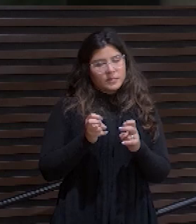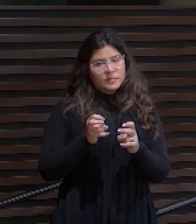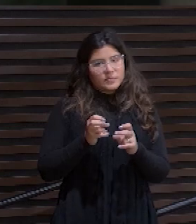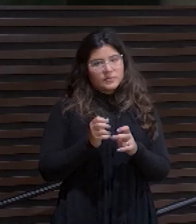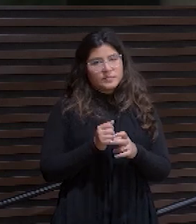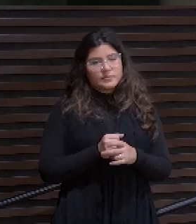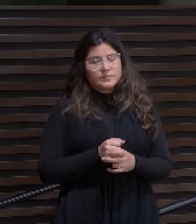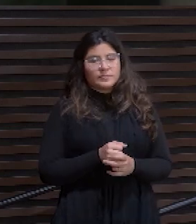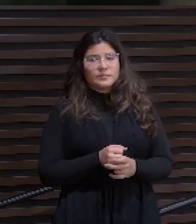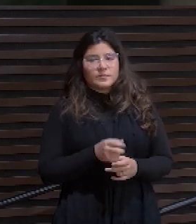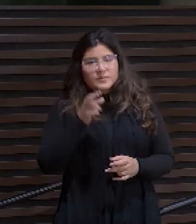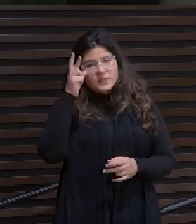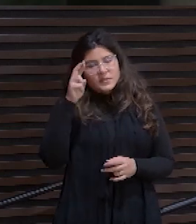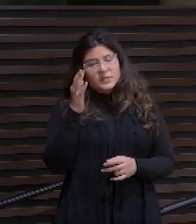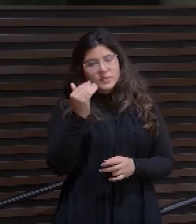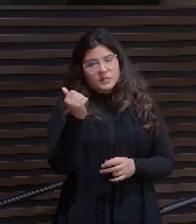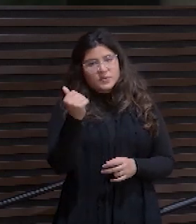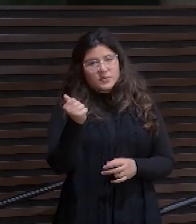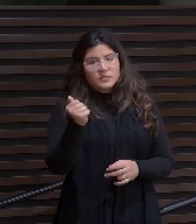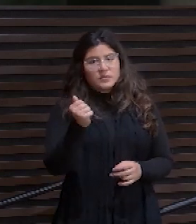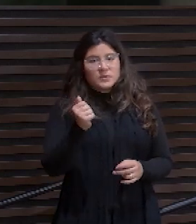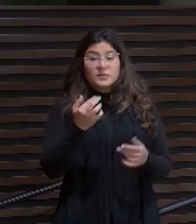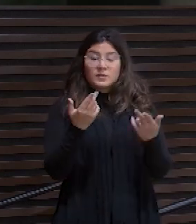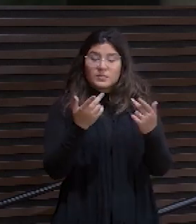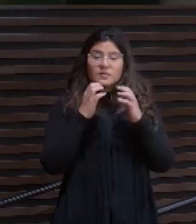essa diligência com o evangelho da graça.